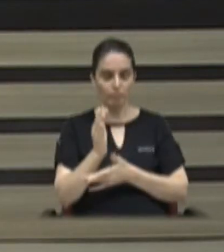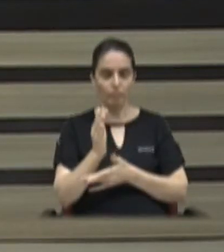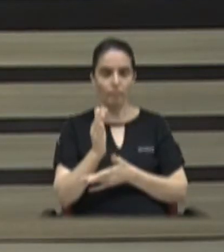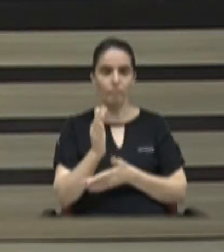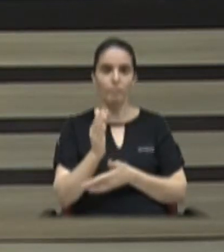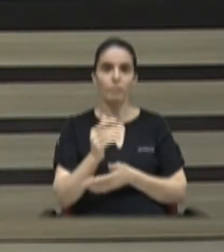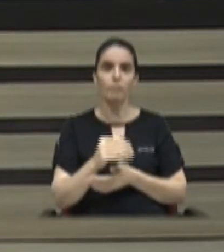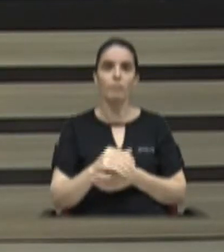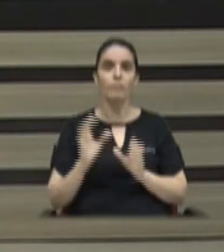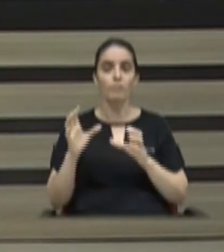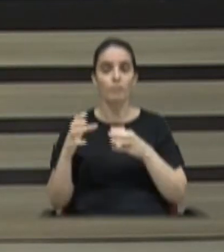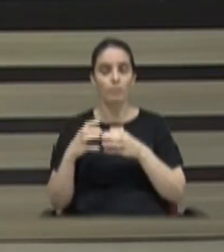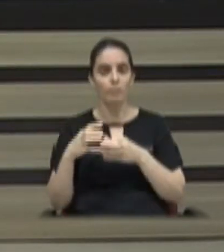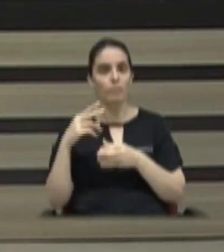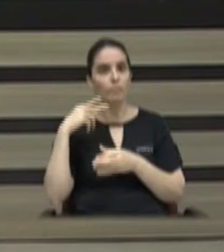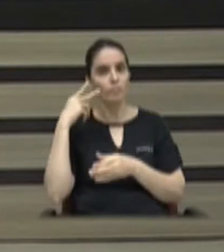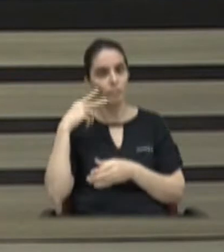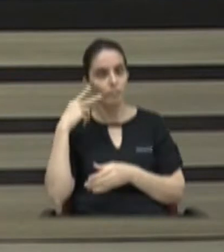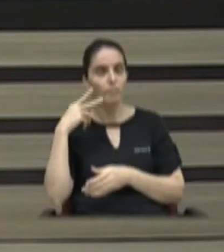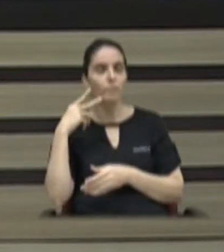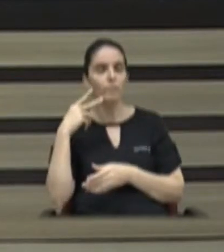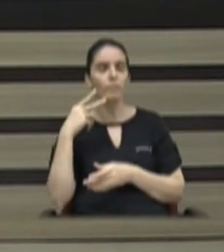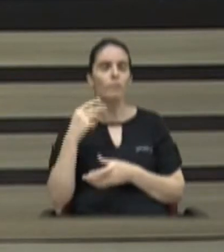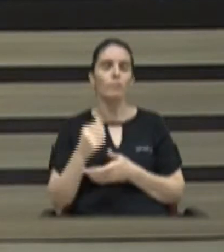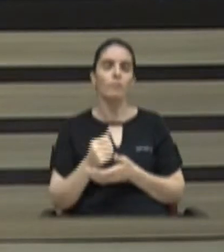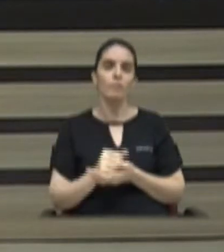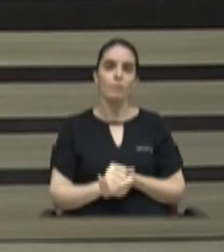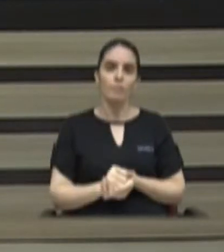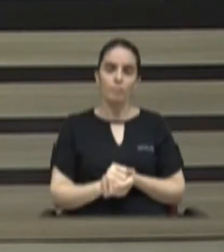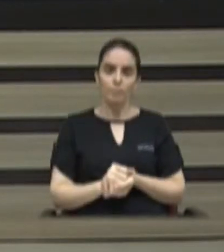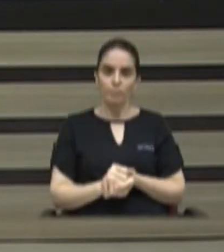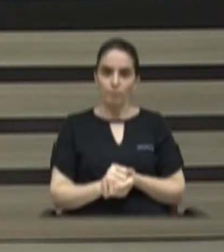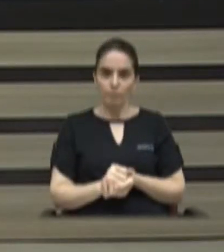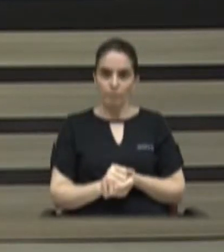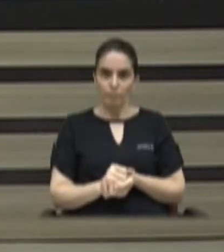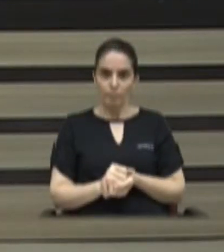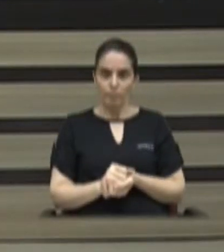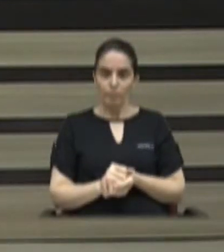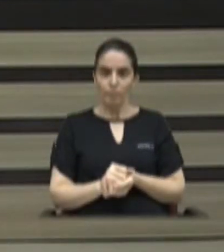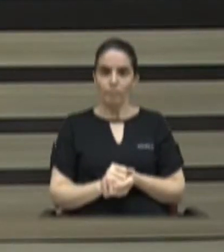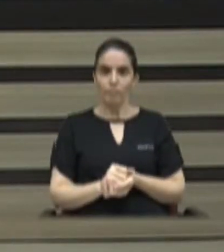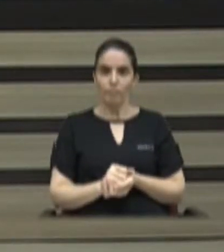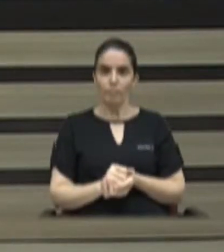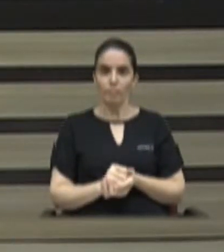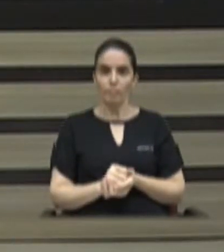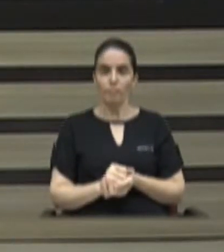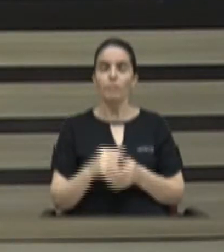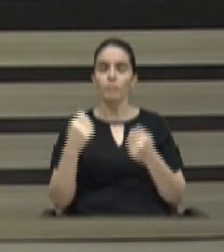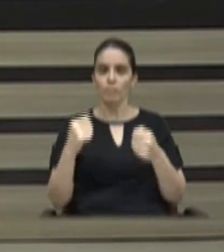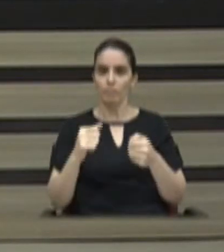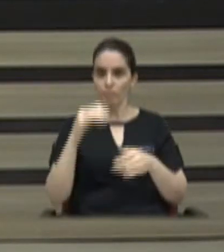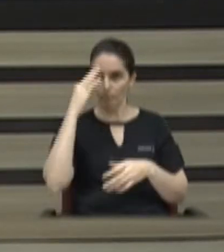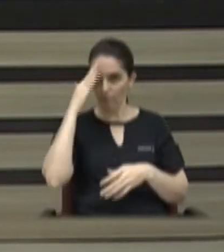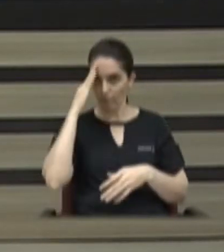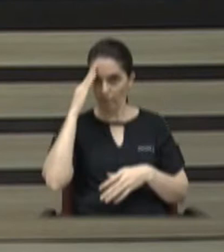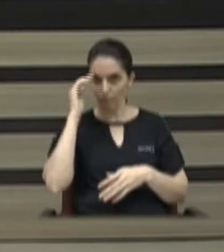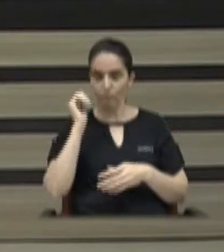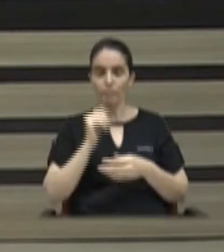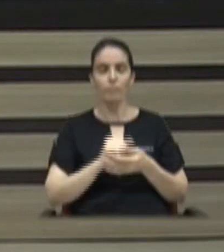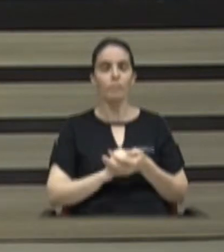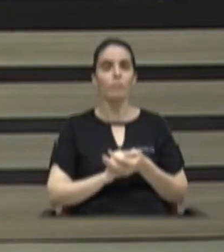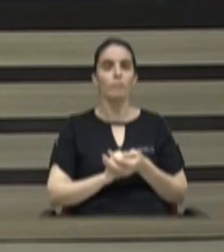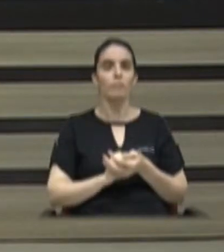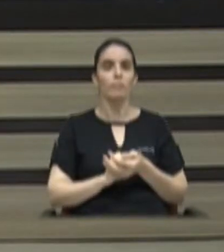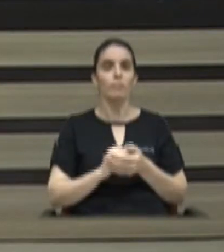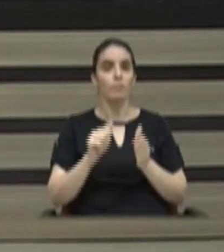inequívoca por parte dos nobres membros dessa egrégia Casa de Leis, vestindo assim perfeitamente a hipótese prelecionada